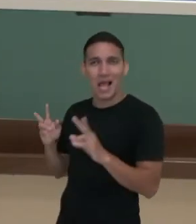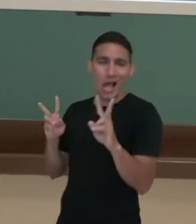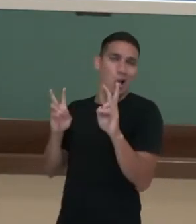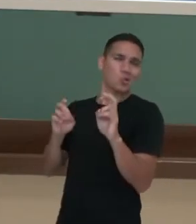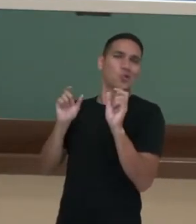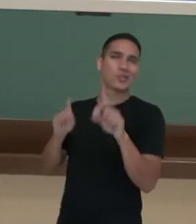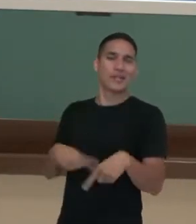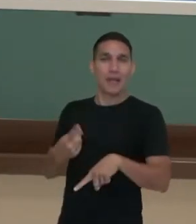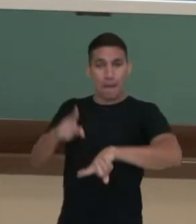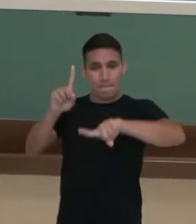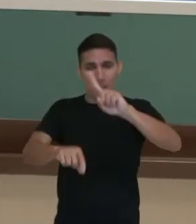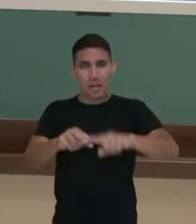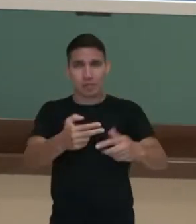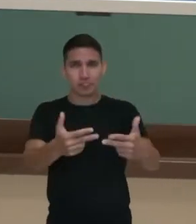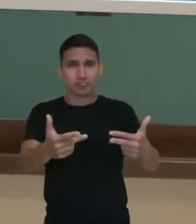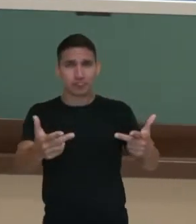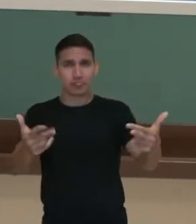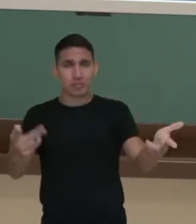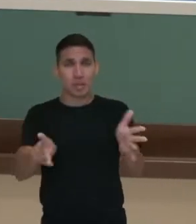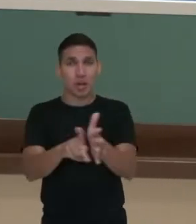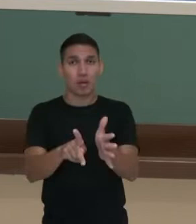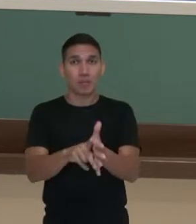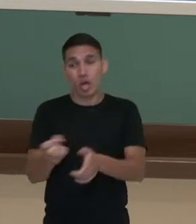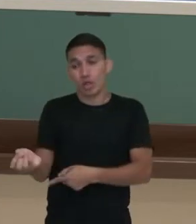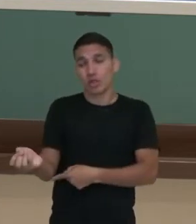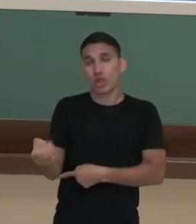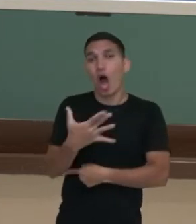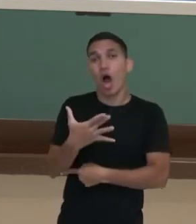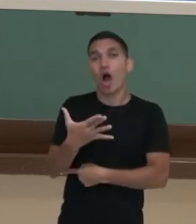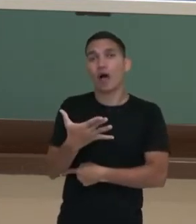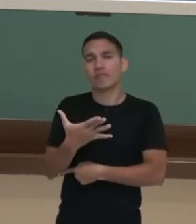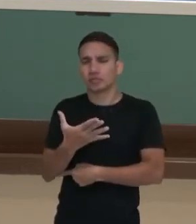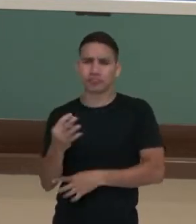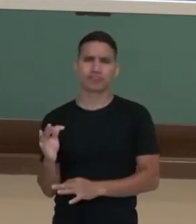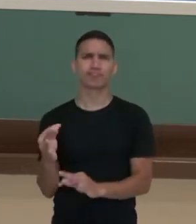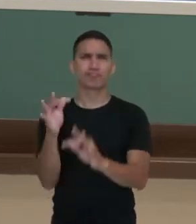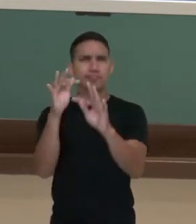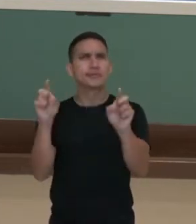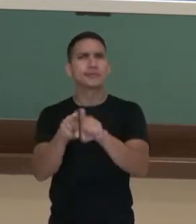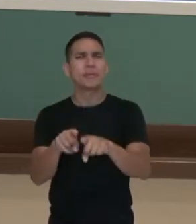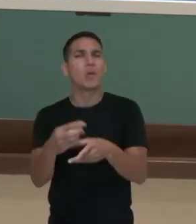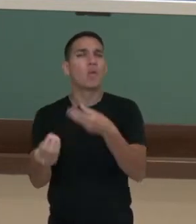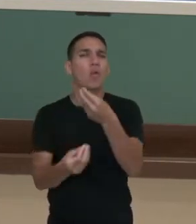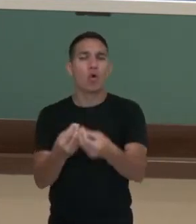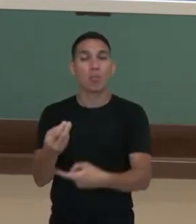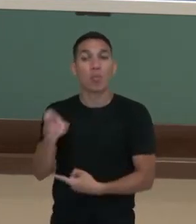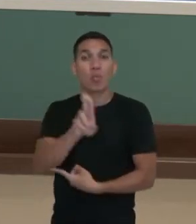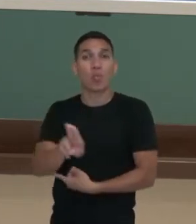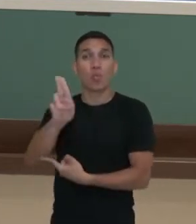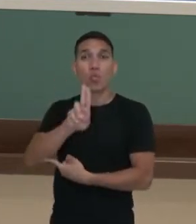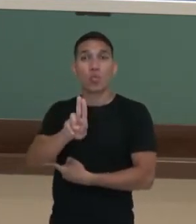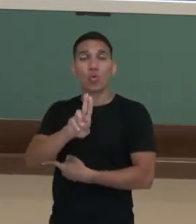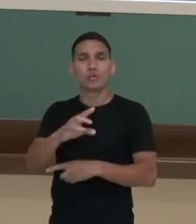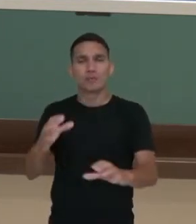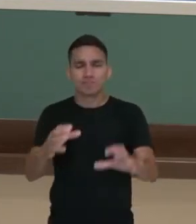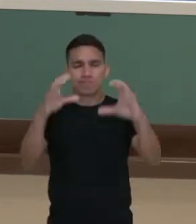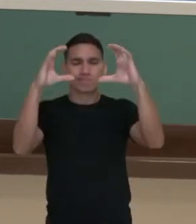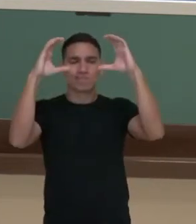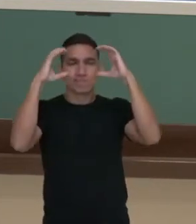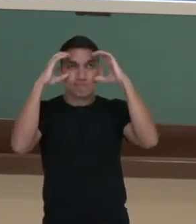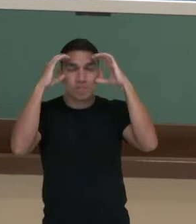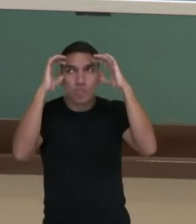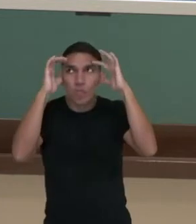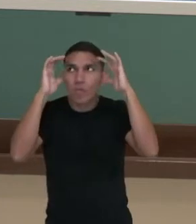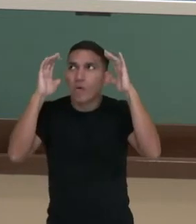dos dispositivos de nova geração e a utilização dessa realidade virtual